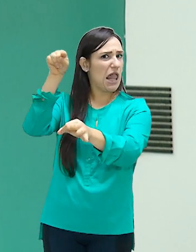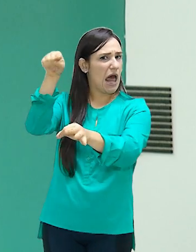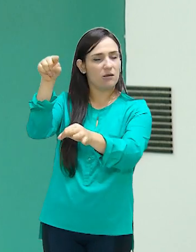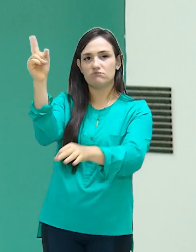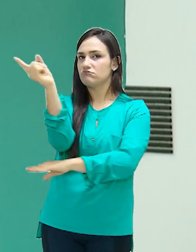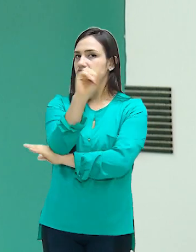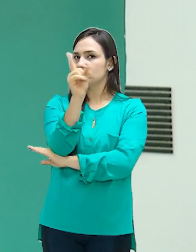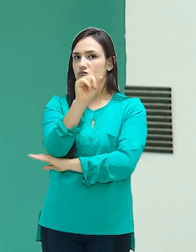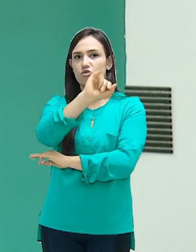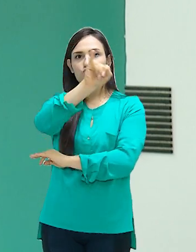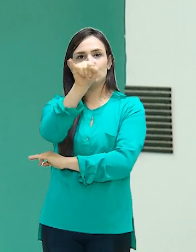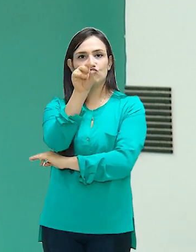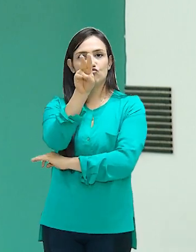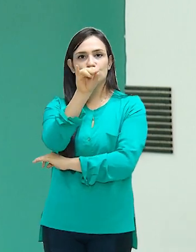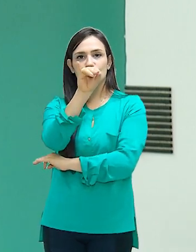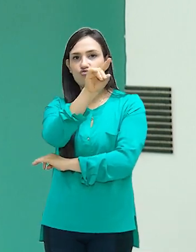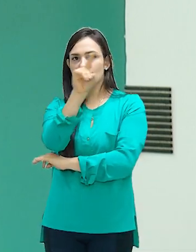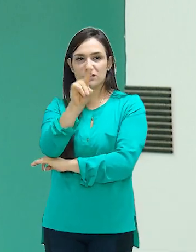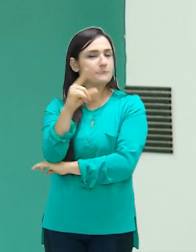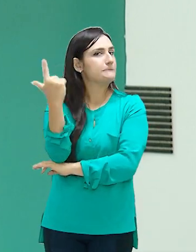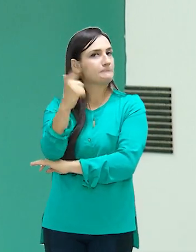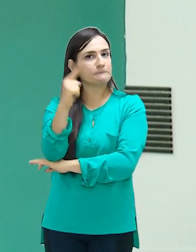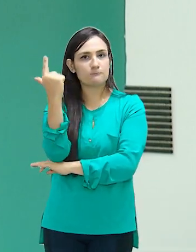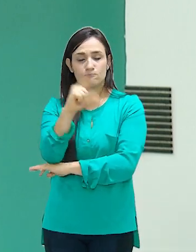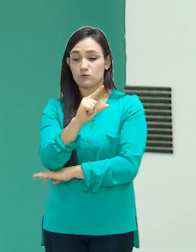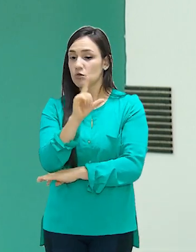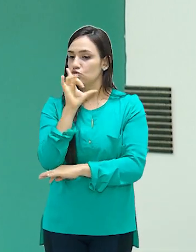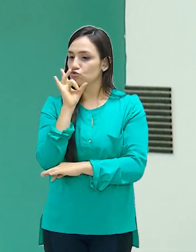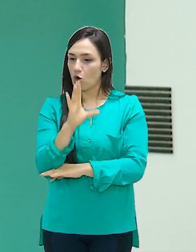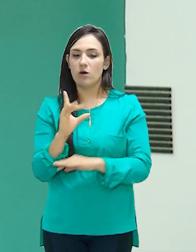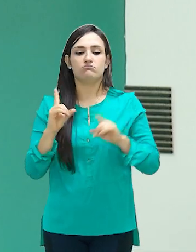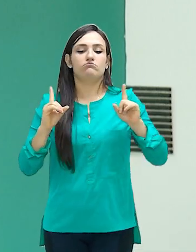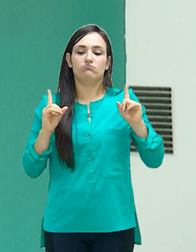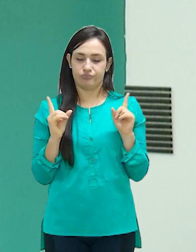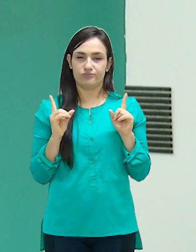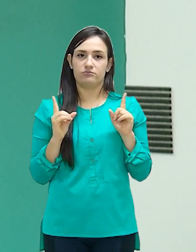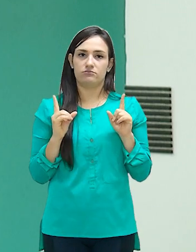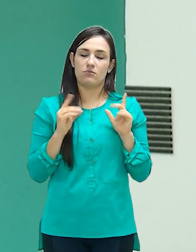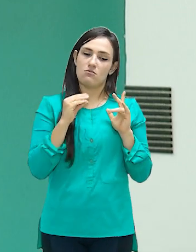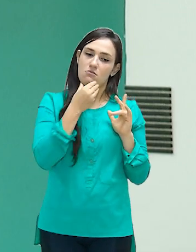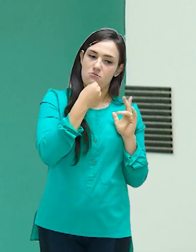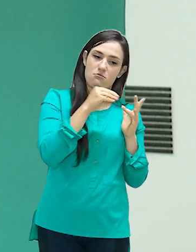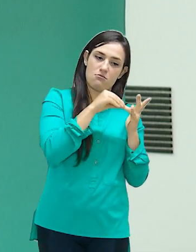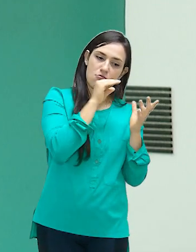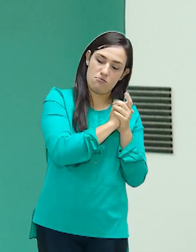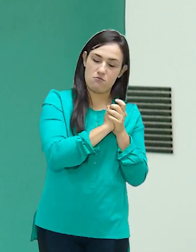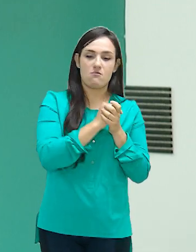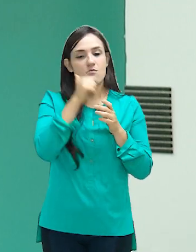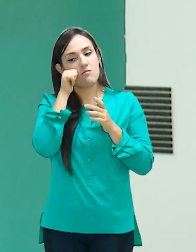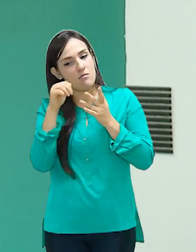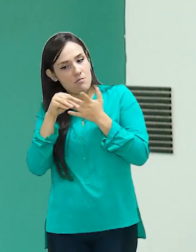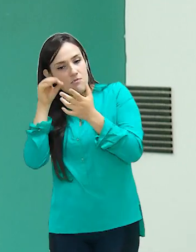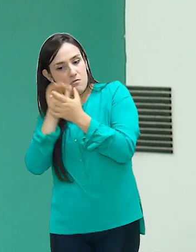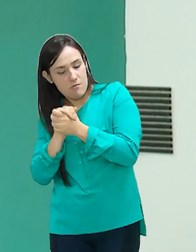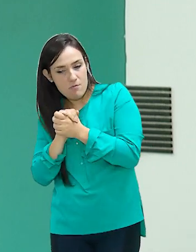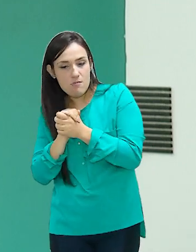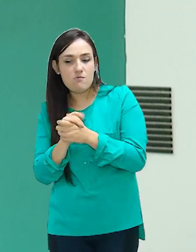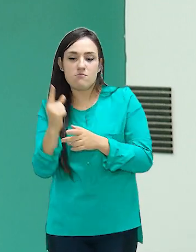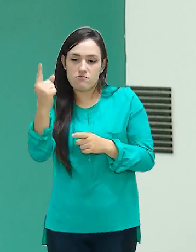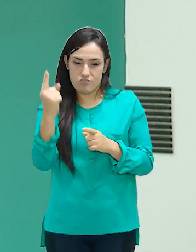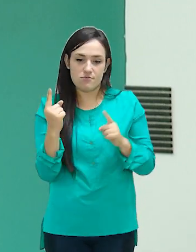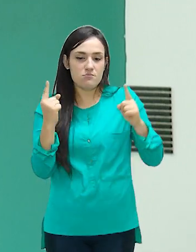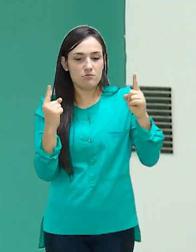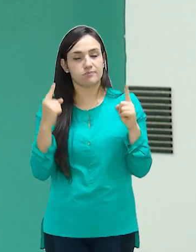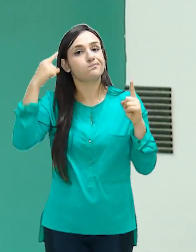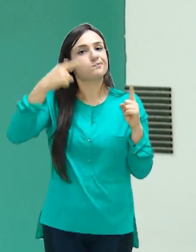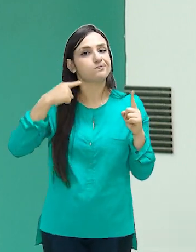construir aquele acordo são as partes, com a nossa ajuda, com a ajuda dos 2 advogados colaborativos,